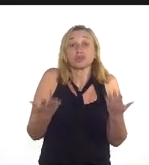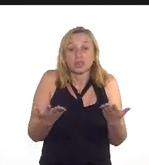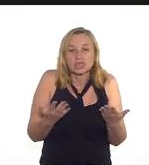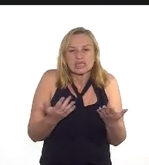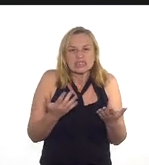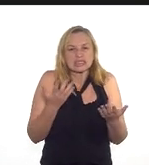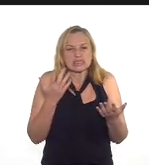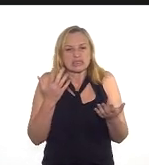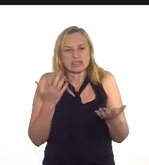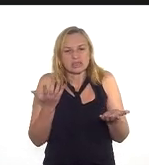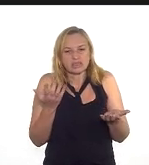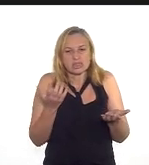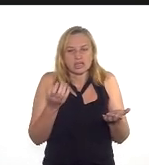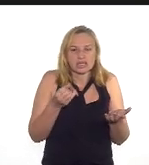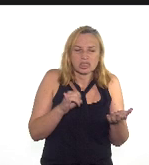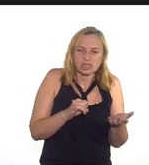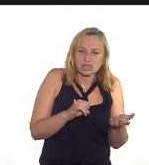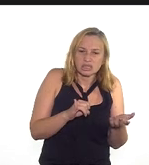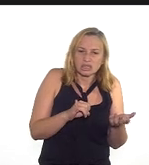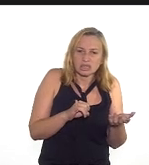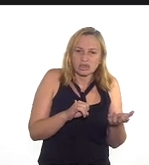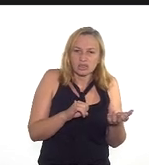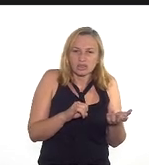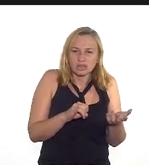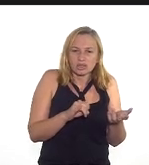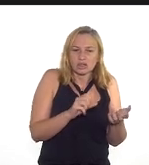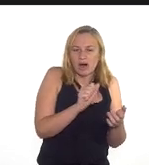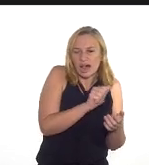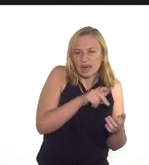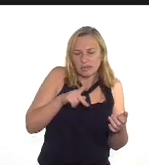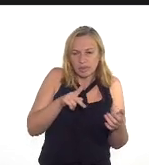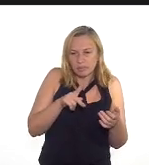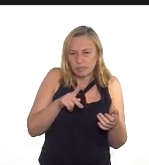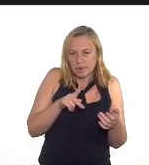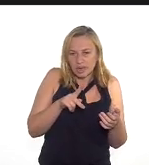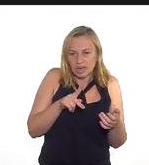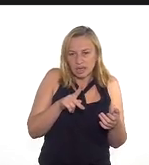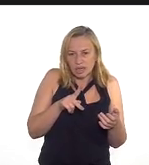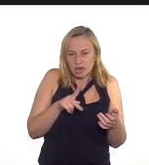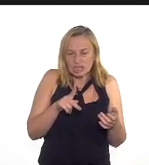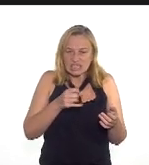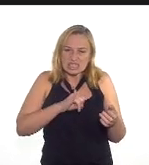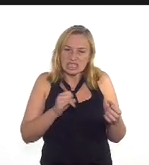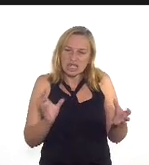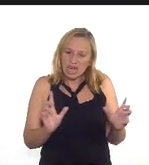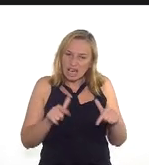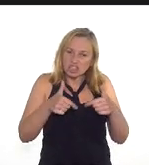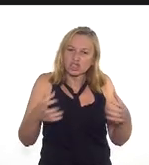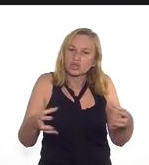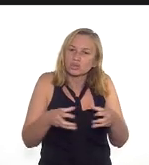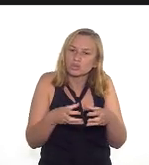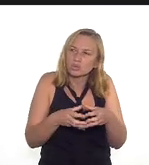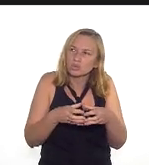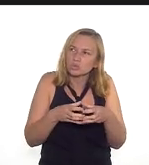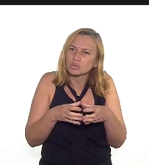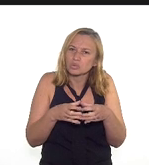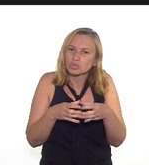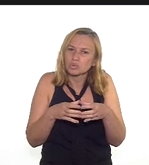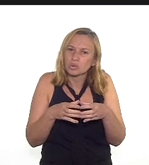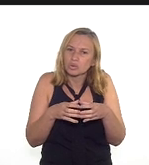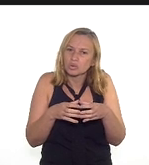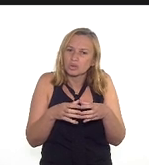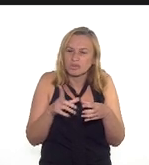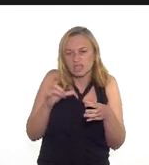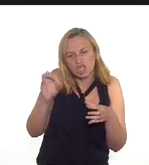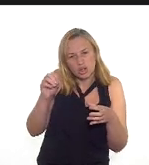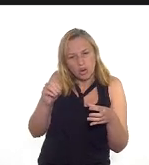ser um funil se for somente só a ANP? Se for de forma conjunta, será que não dá para ser em loco?